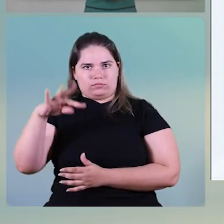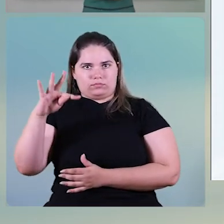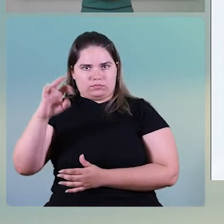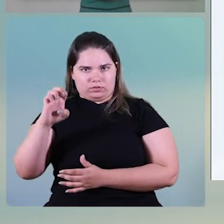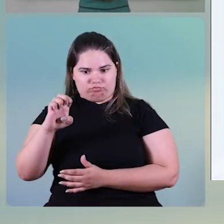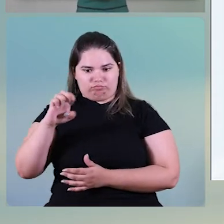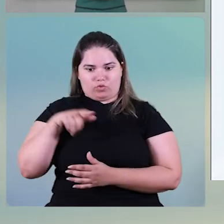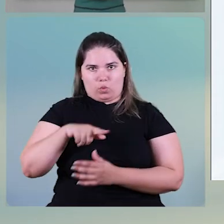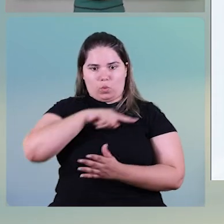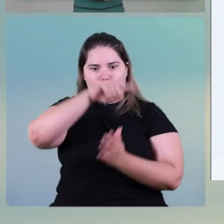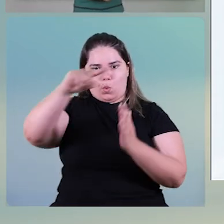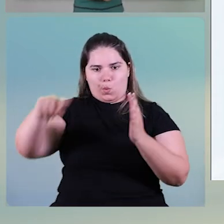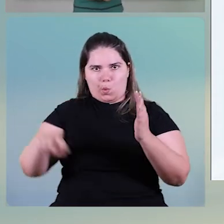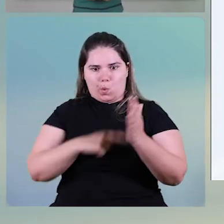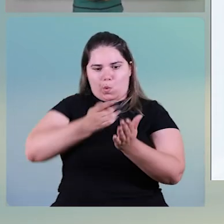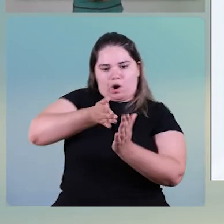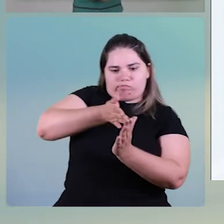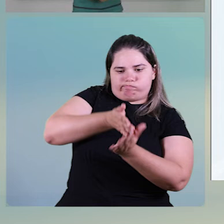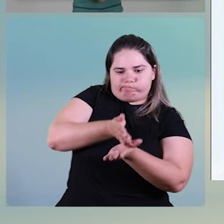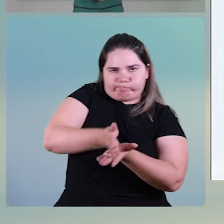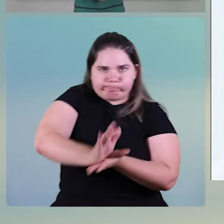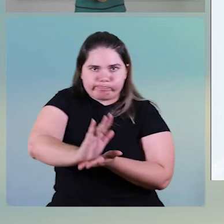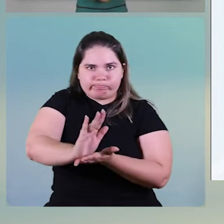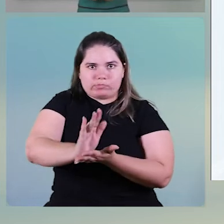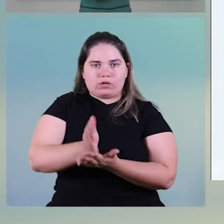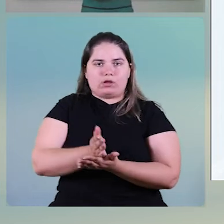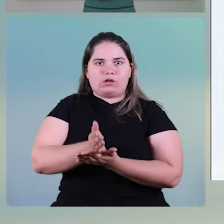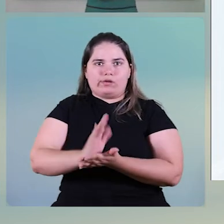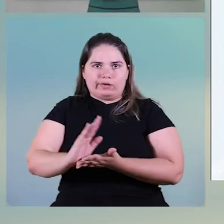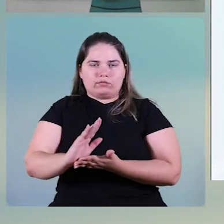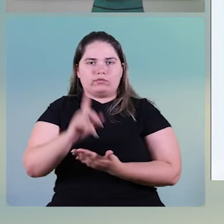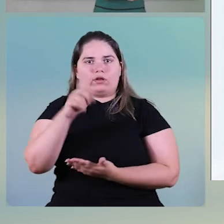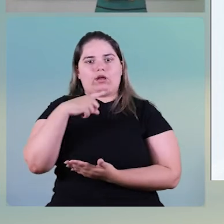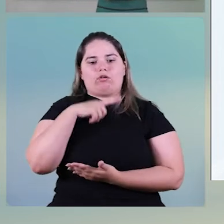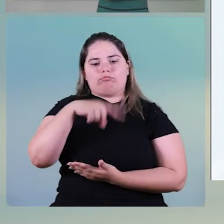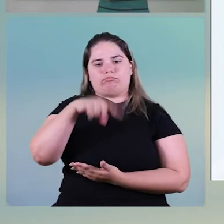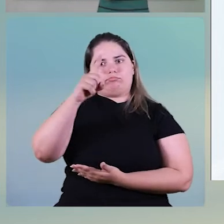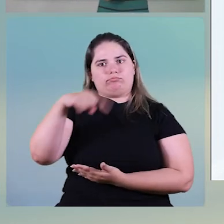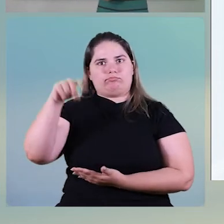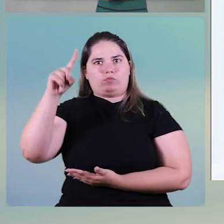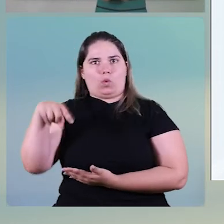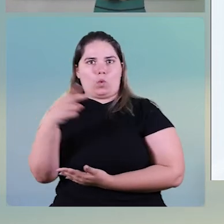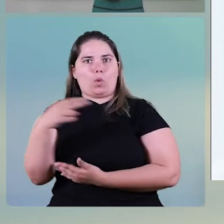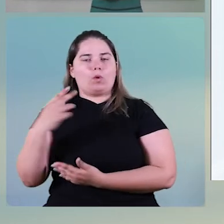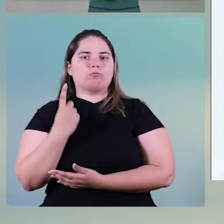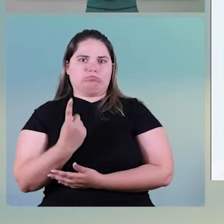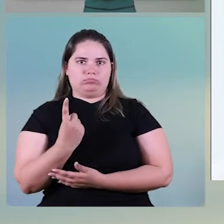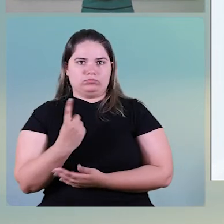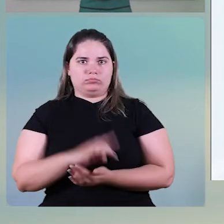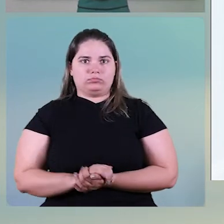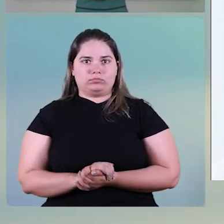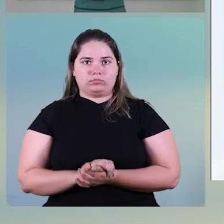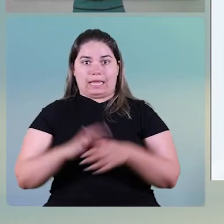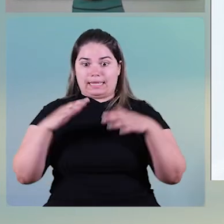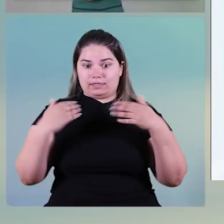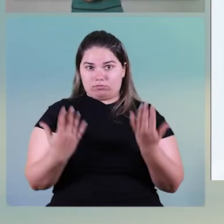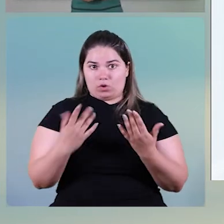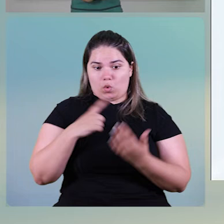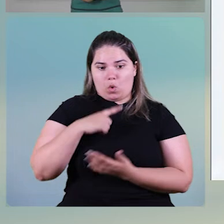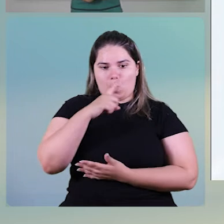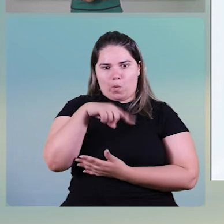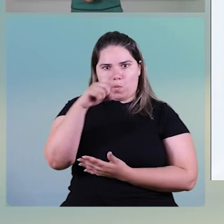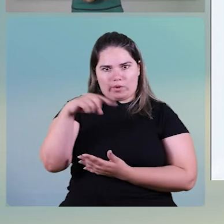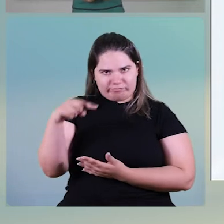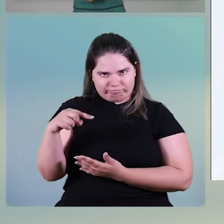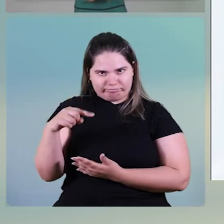em contato com o concreto vale 1. Mi estático igual a 1. E o coeficiente de atrito